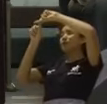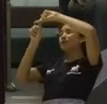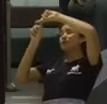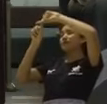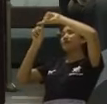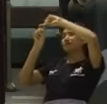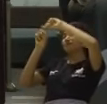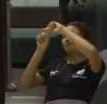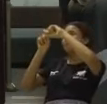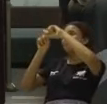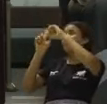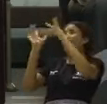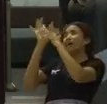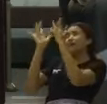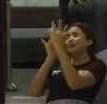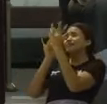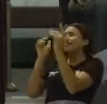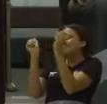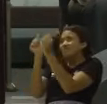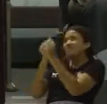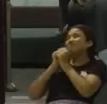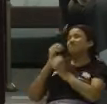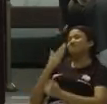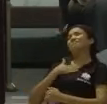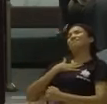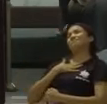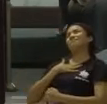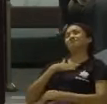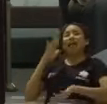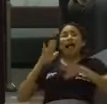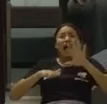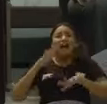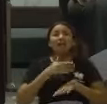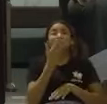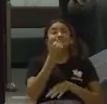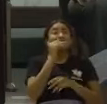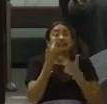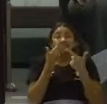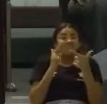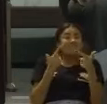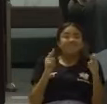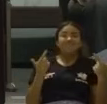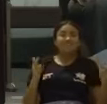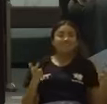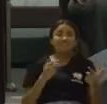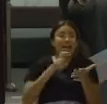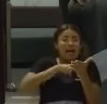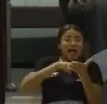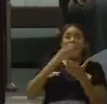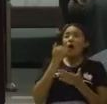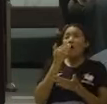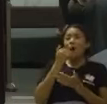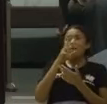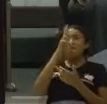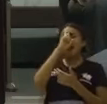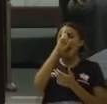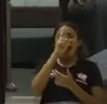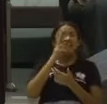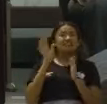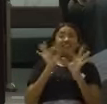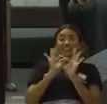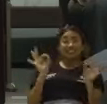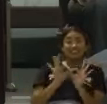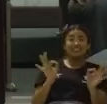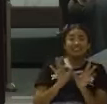comigo vai. E às vezes sem o café da manhã, sem o almoço, sem o café da tarde, sem o jantar, eu pregando